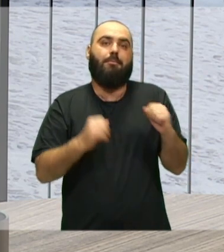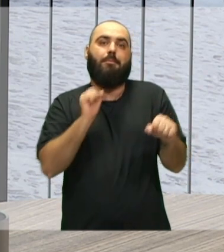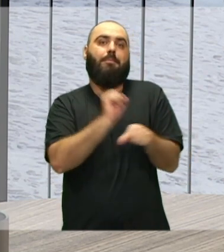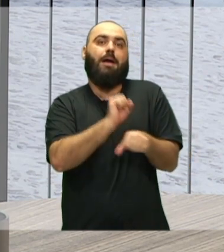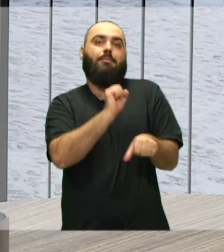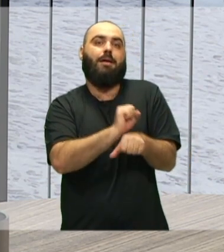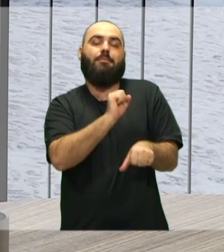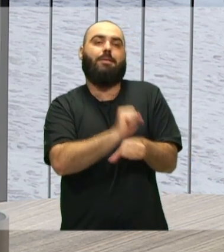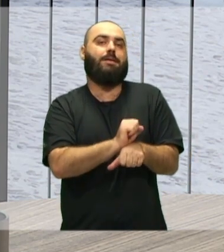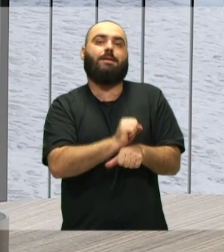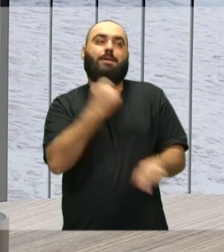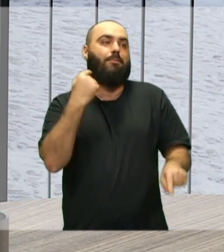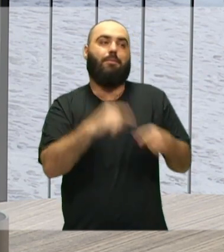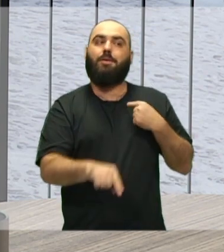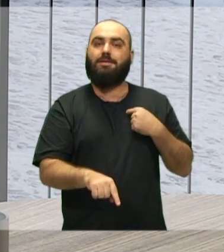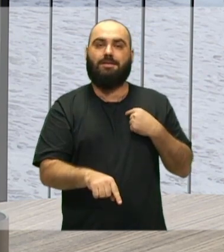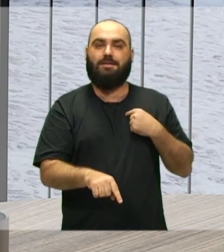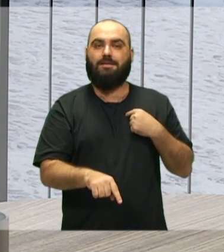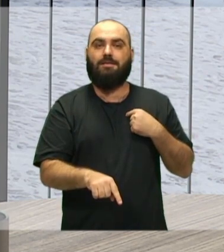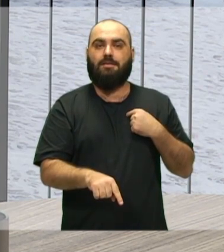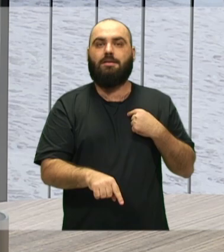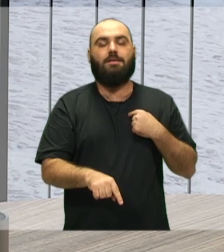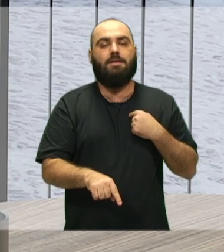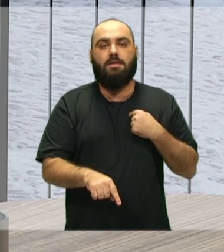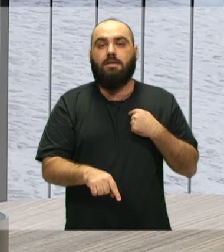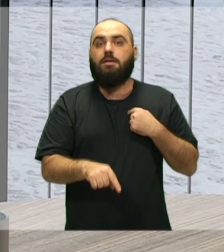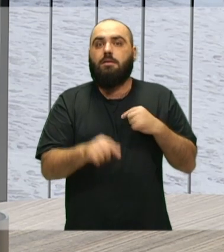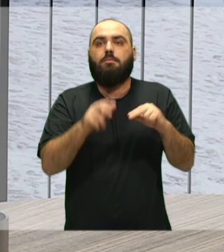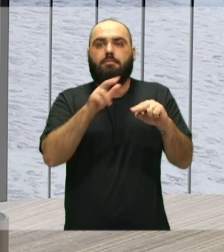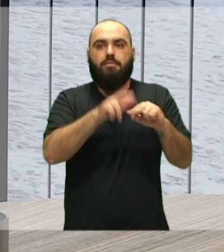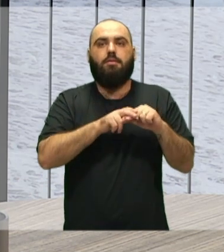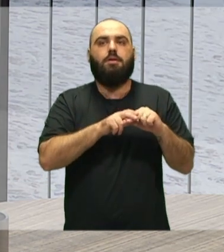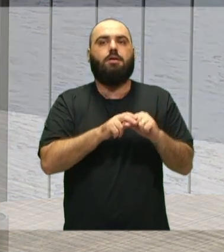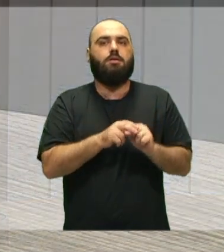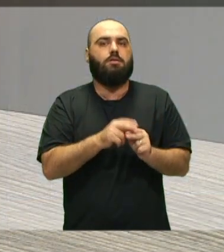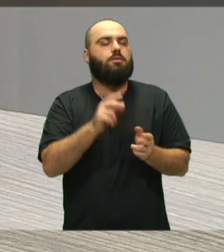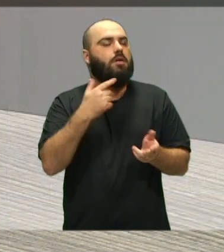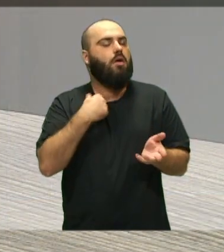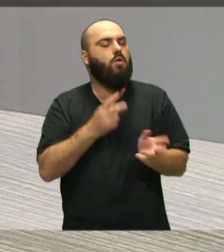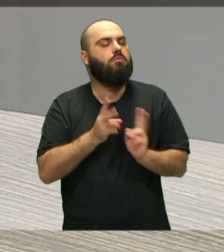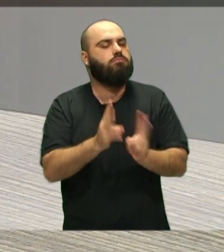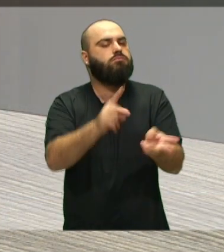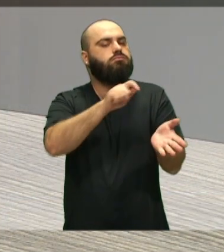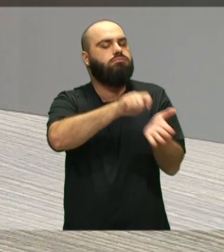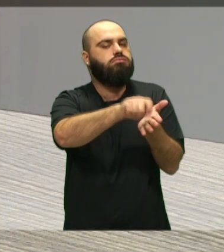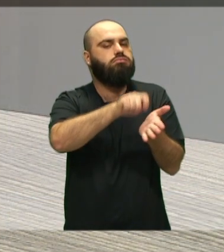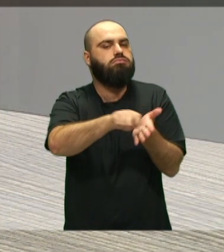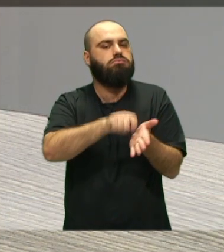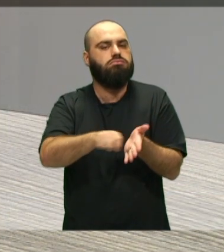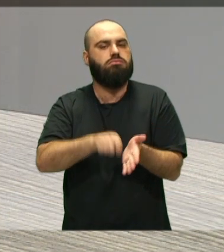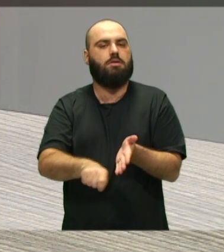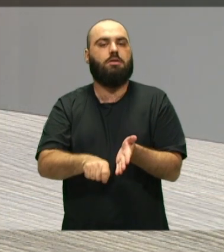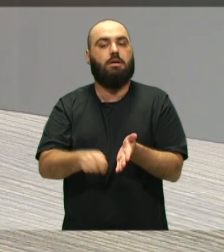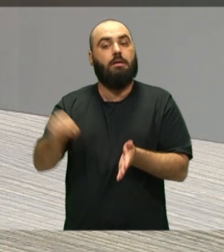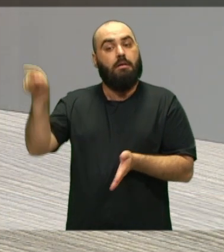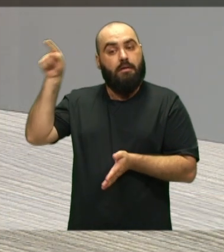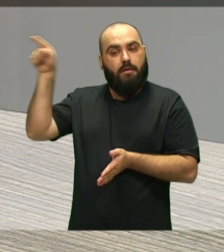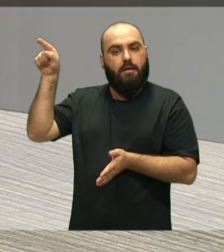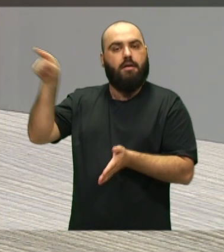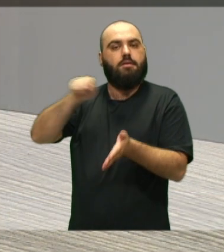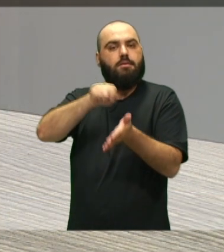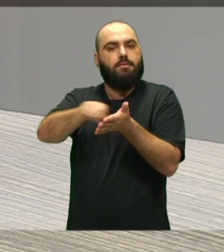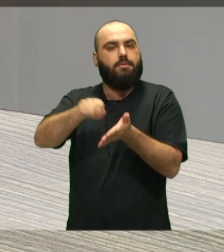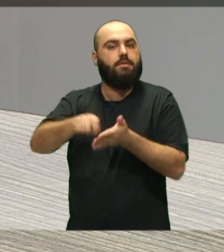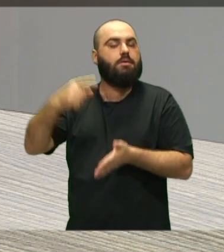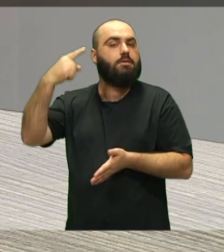do direito ele nunca pode parar, né? Então a gente continua escrevendo. E esse escrito do direito